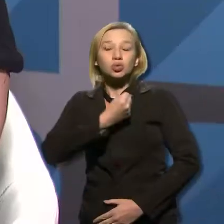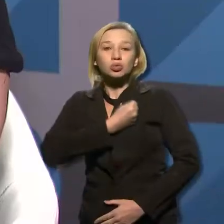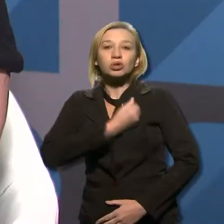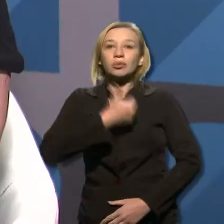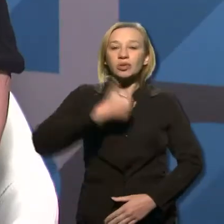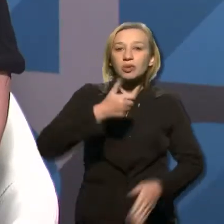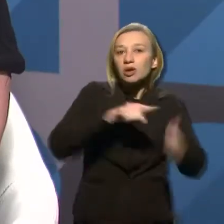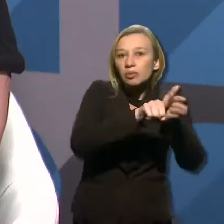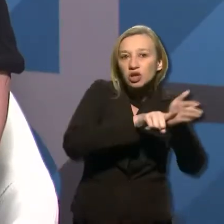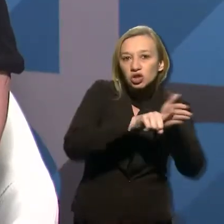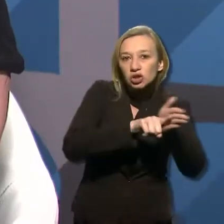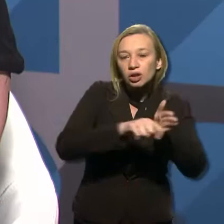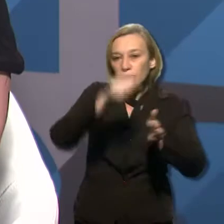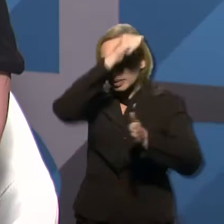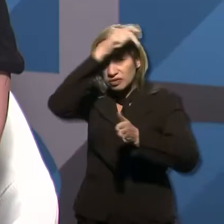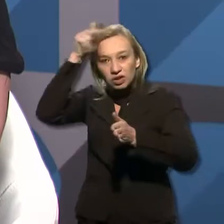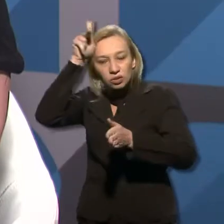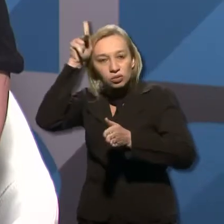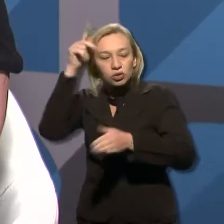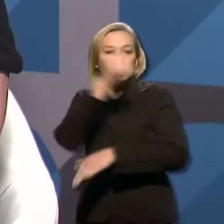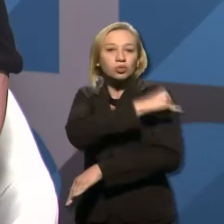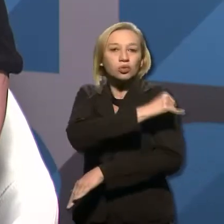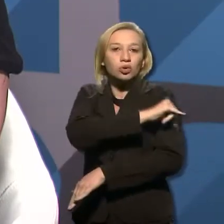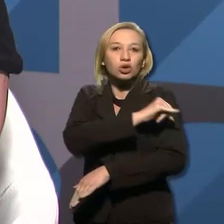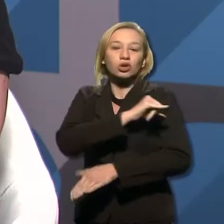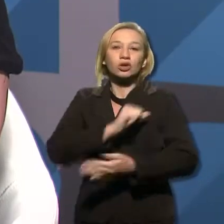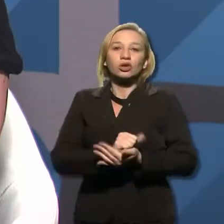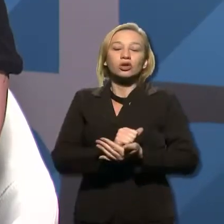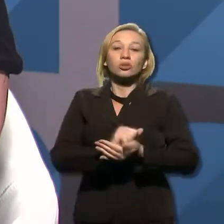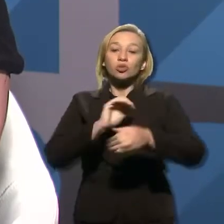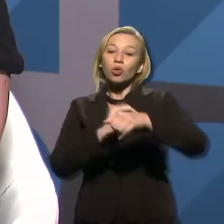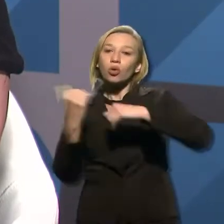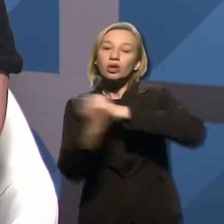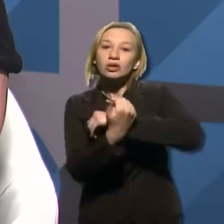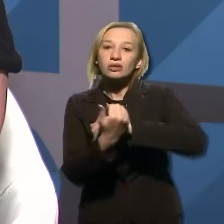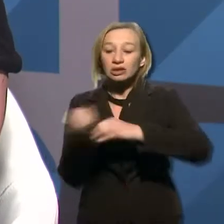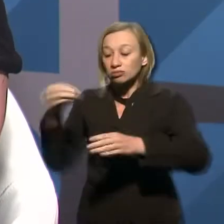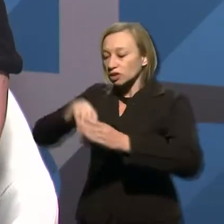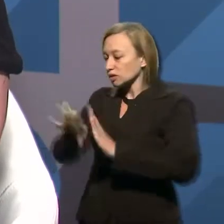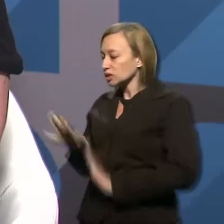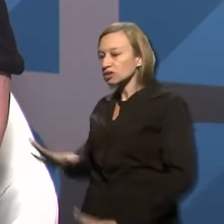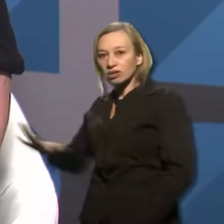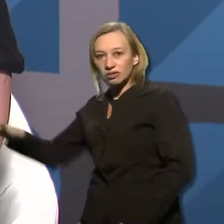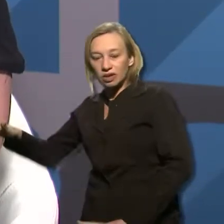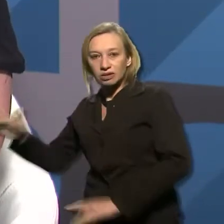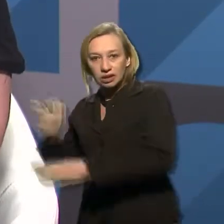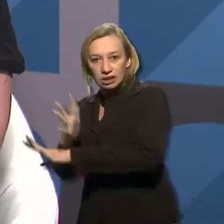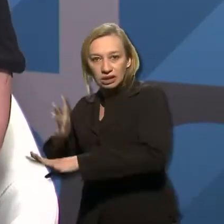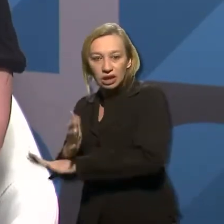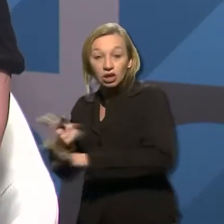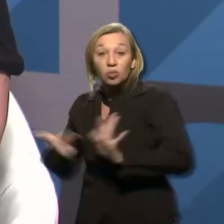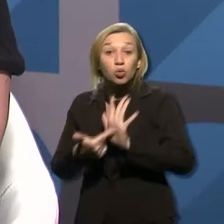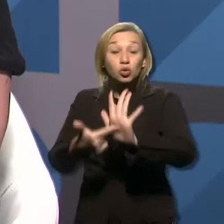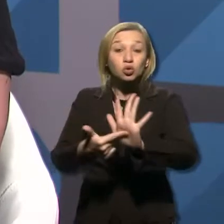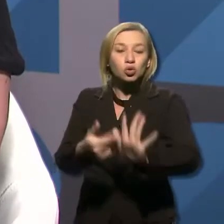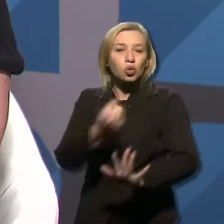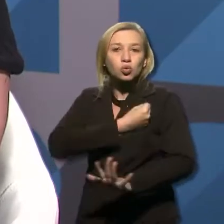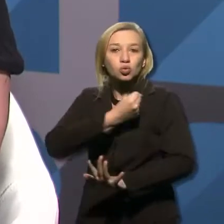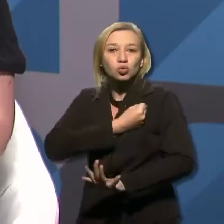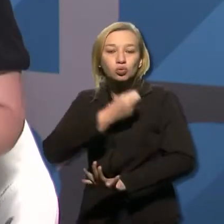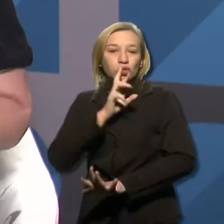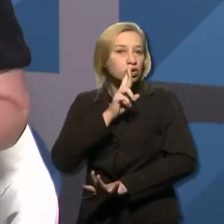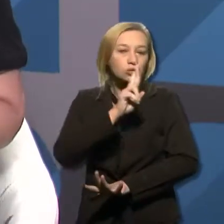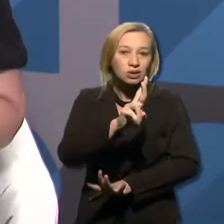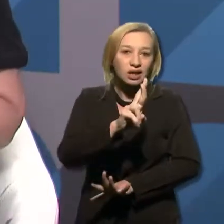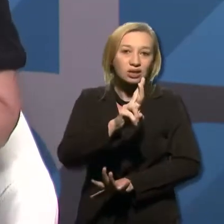Dados da primeira pesquisa feita pela Prefeitura do Rio sobre o comportamento do coronavírus nas favelas da cidade apontou uma taxa